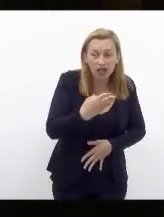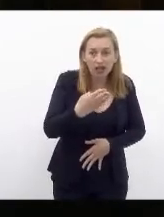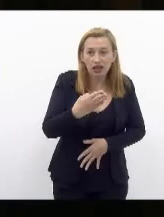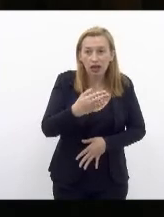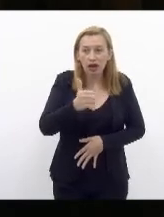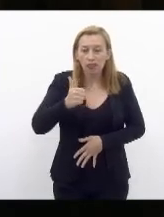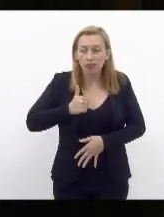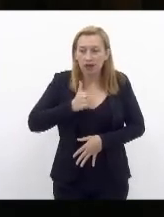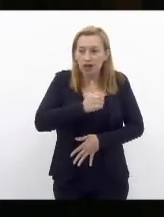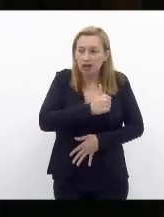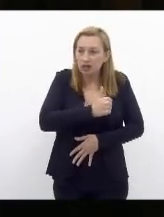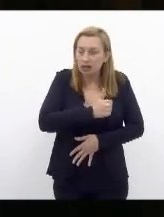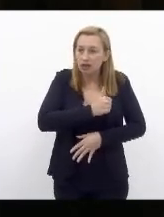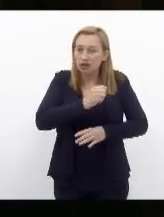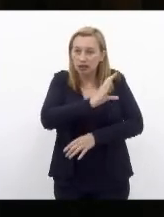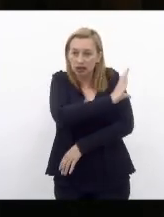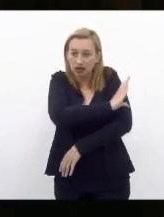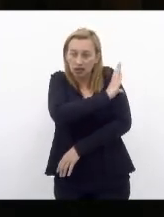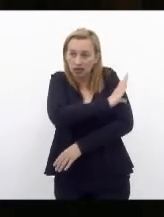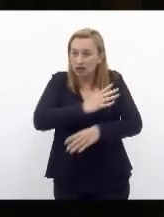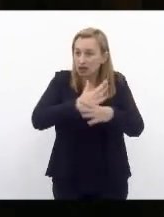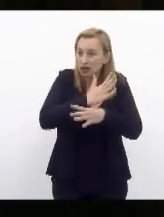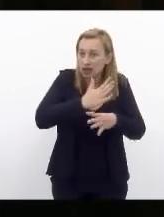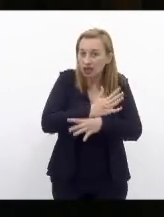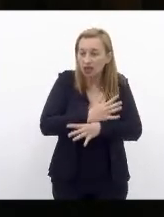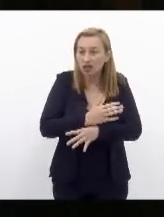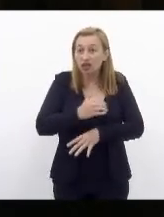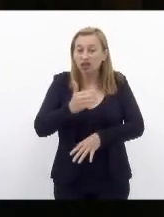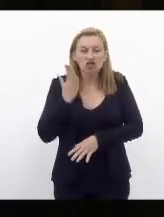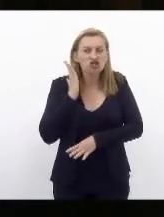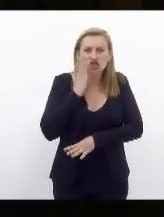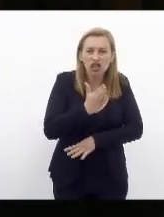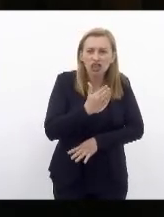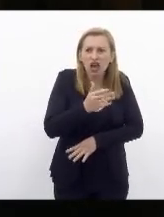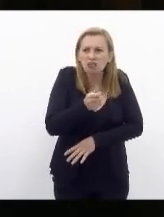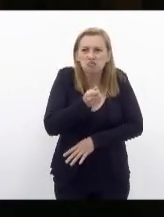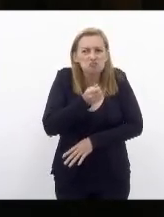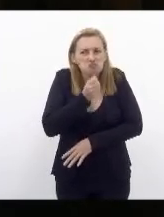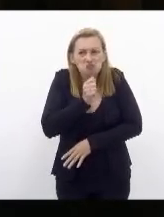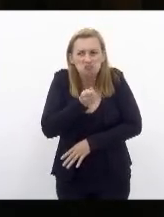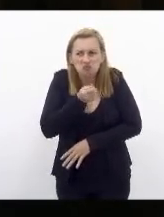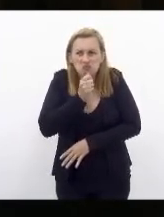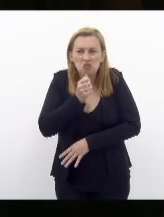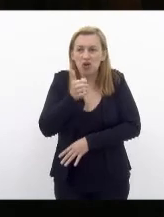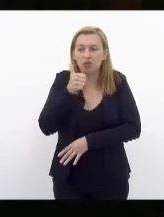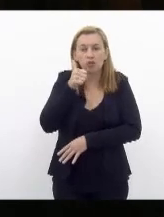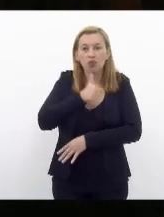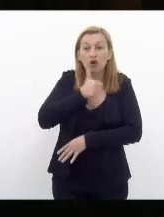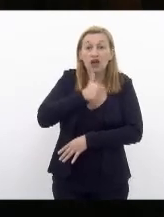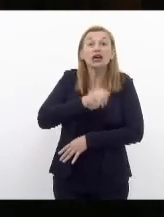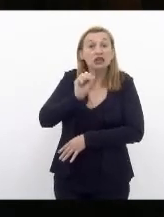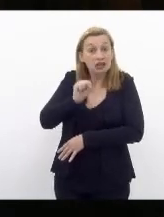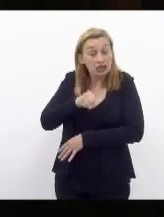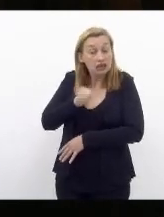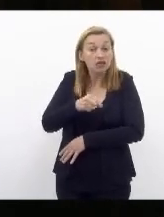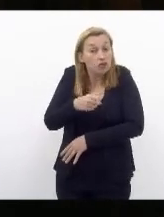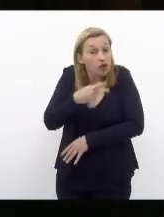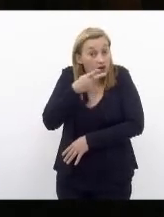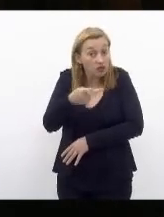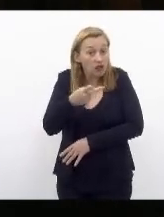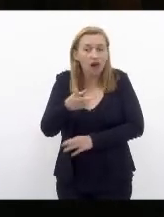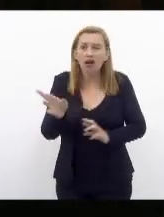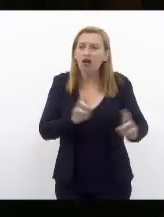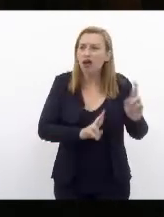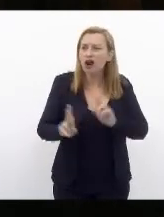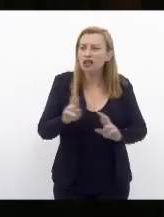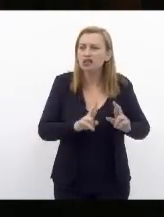primeira-dama da cidade de Campos. Eu não vi afronta direta a nenhuma mulher. Eu vi sim uma menção em